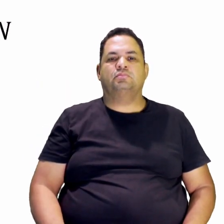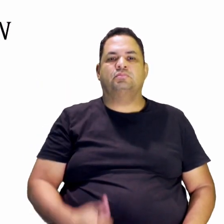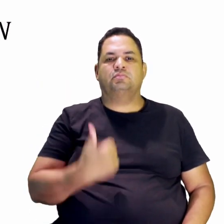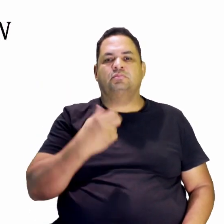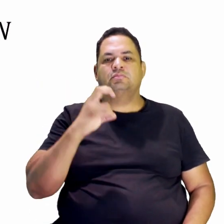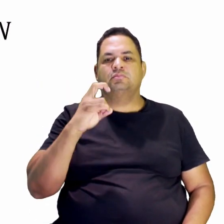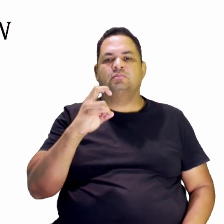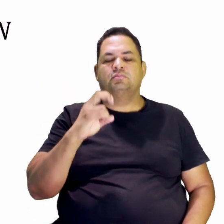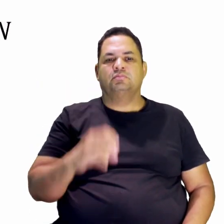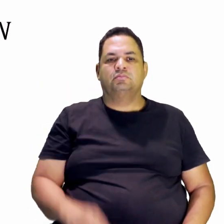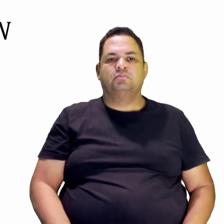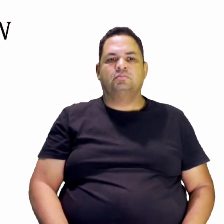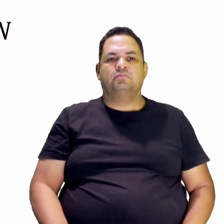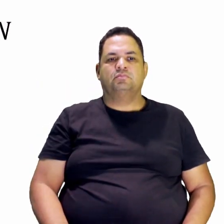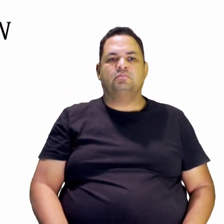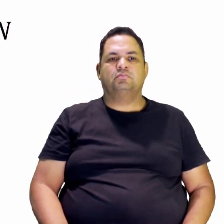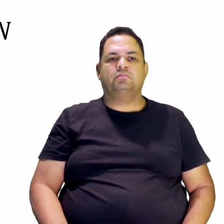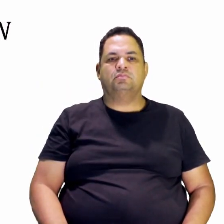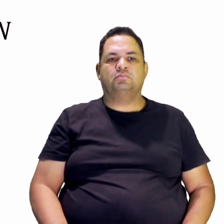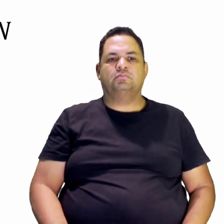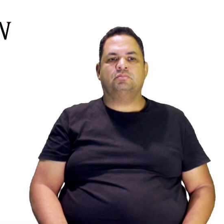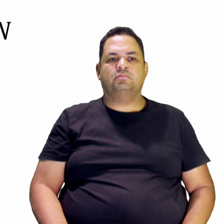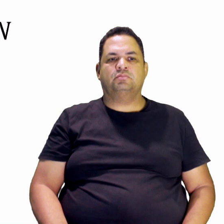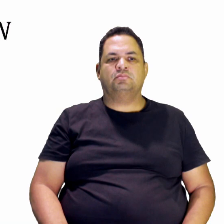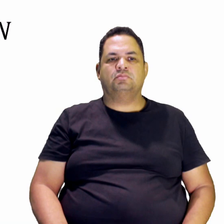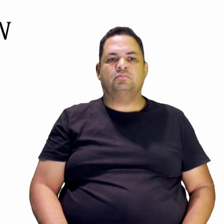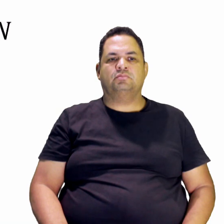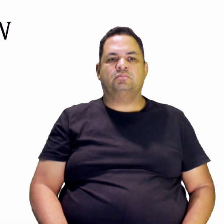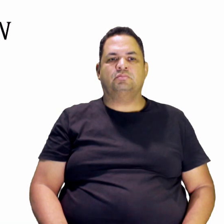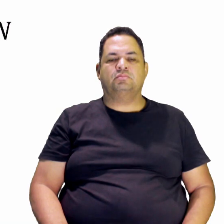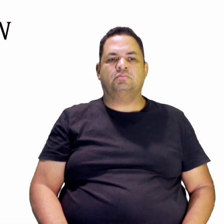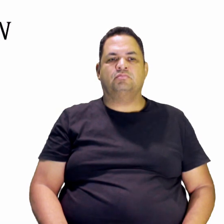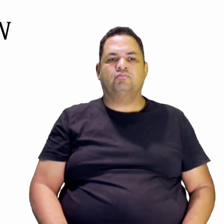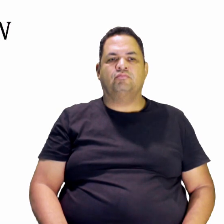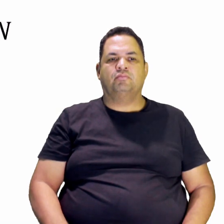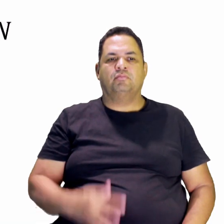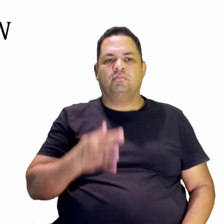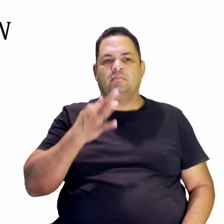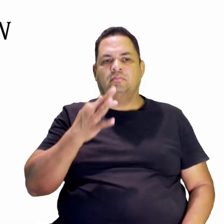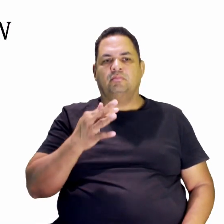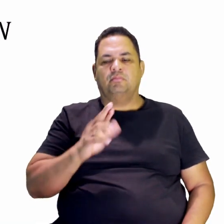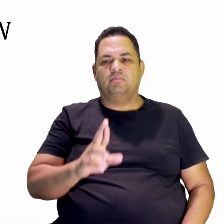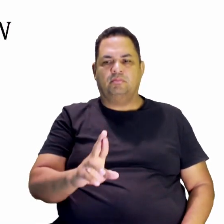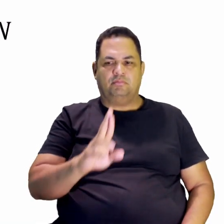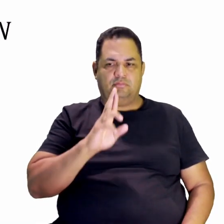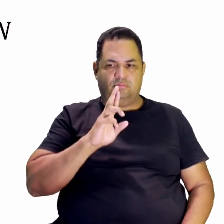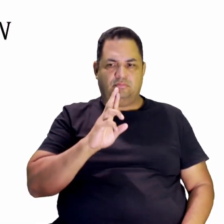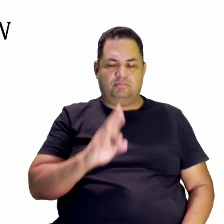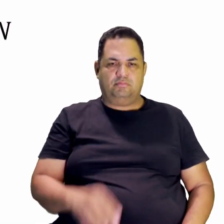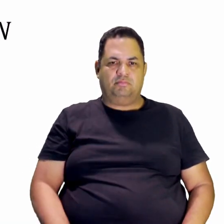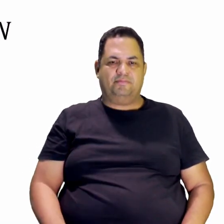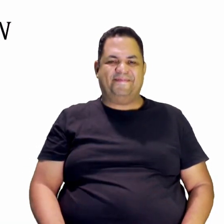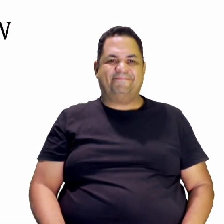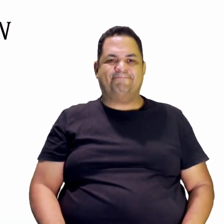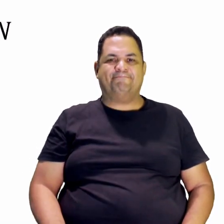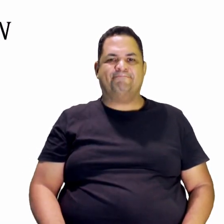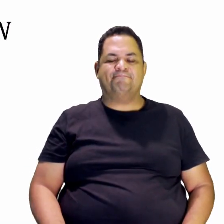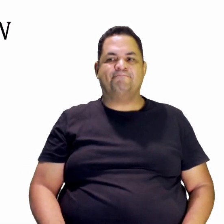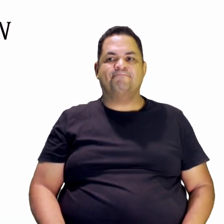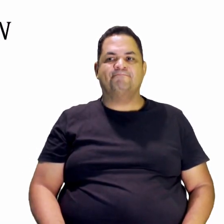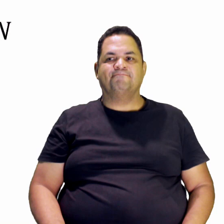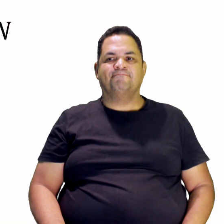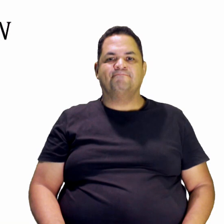15 newton. Essa aí é a nossa força resultante, tá bom? Tirando o